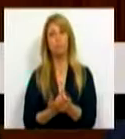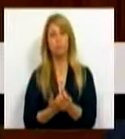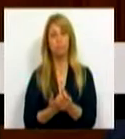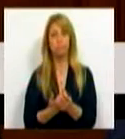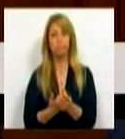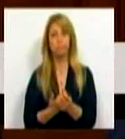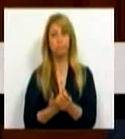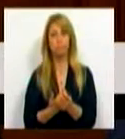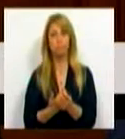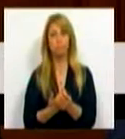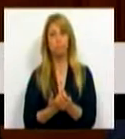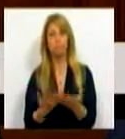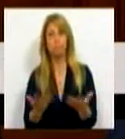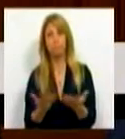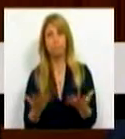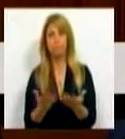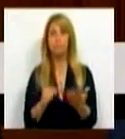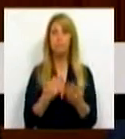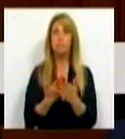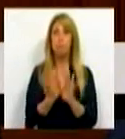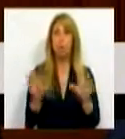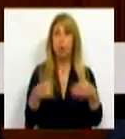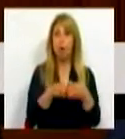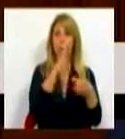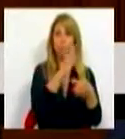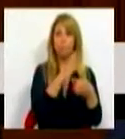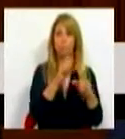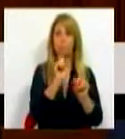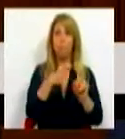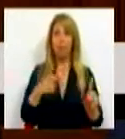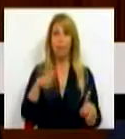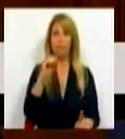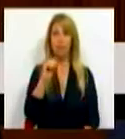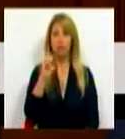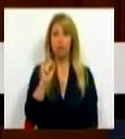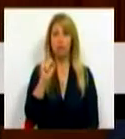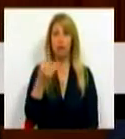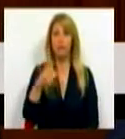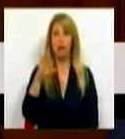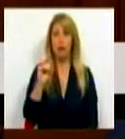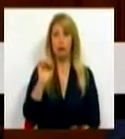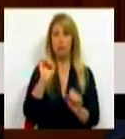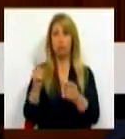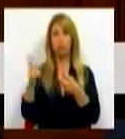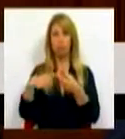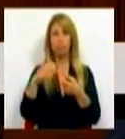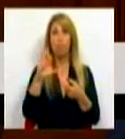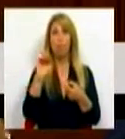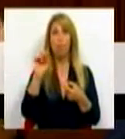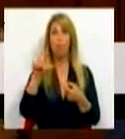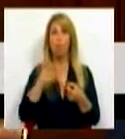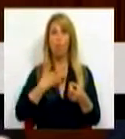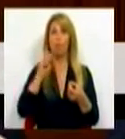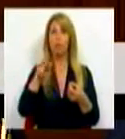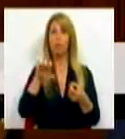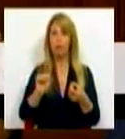fundo, dar ou atribuir ao órgão executivo da BANIF SGPS, que era a holding, um grau maior, um